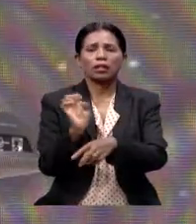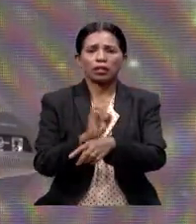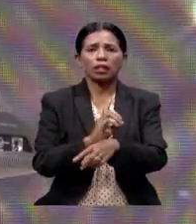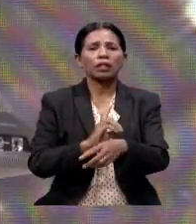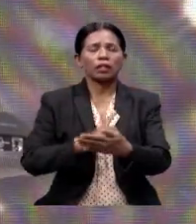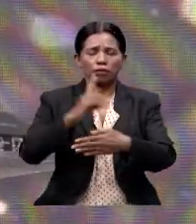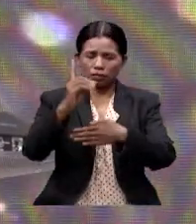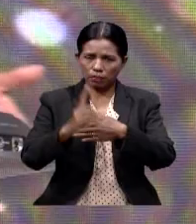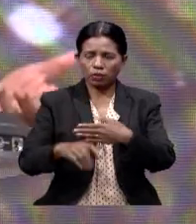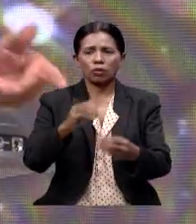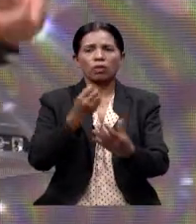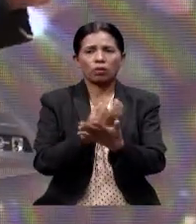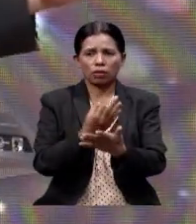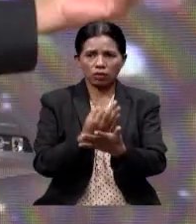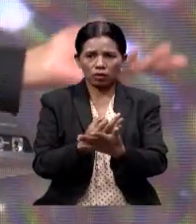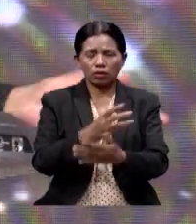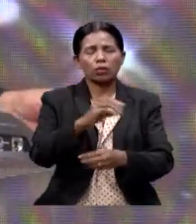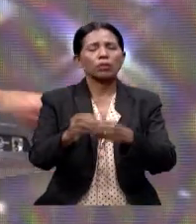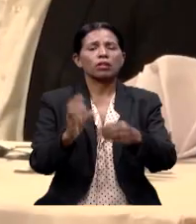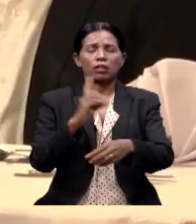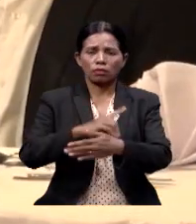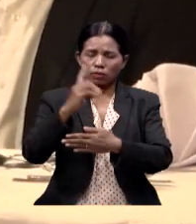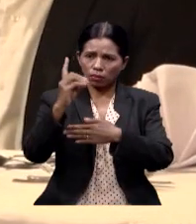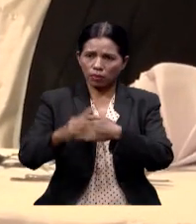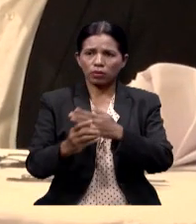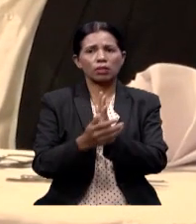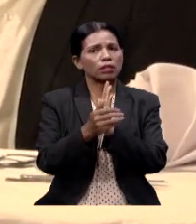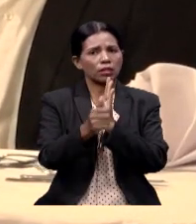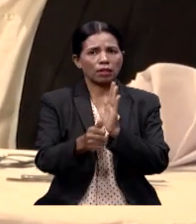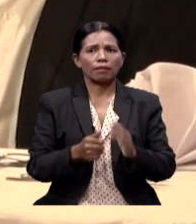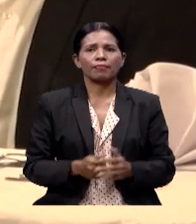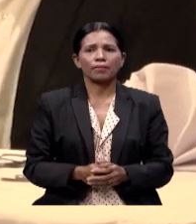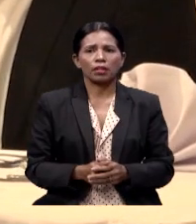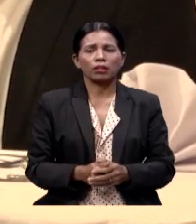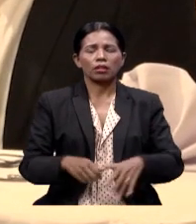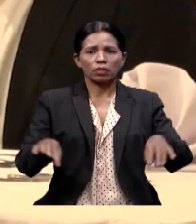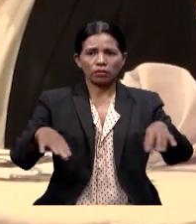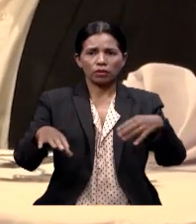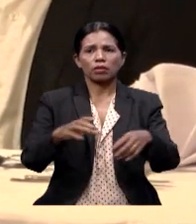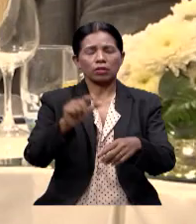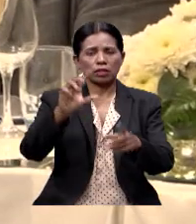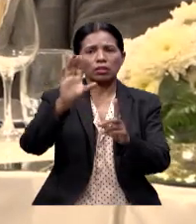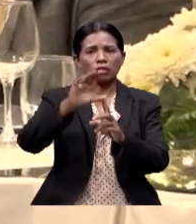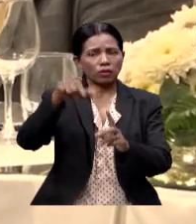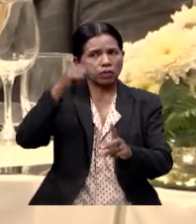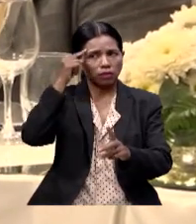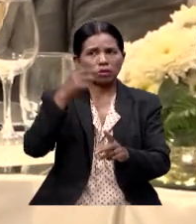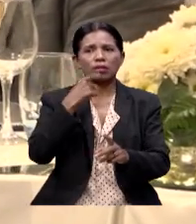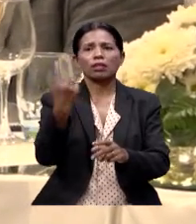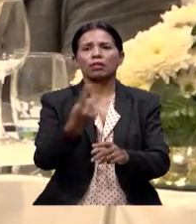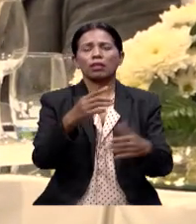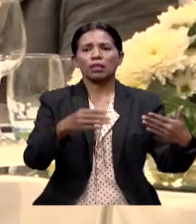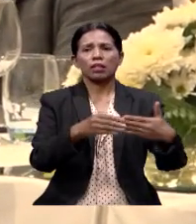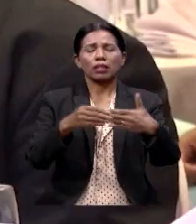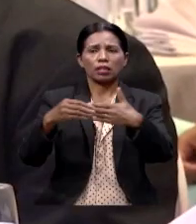nem é desenvolvimento de créditos, muito nem outro. A tu melhora sistema financeiro, chefe governo encoraja na fatin líder Banco